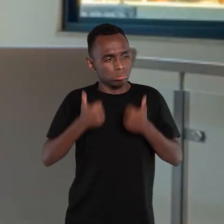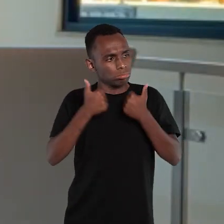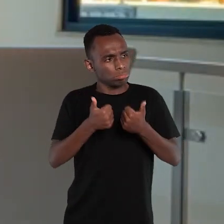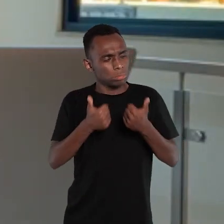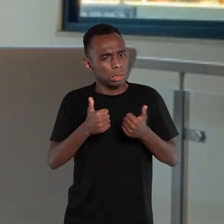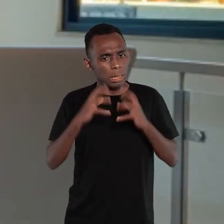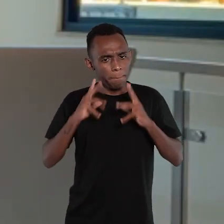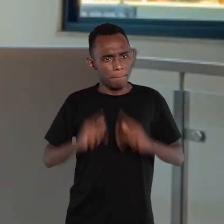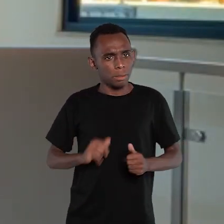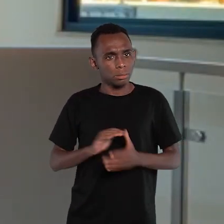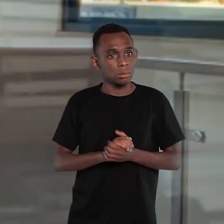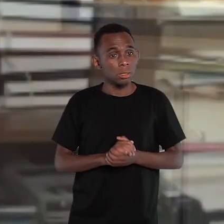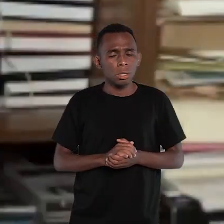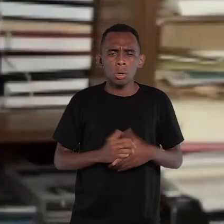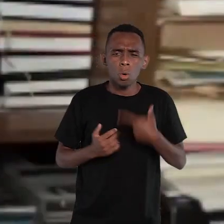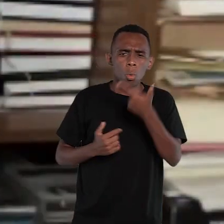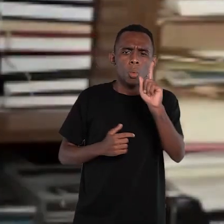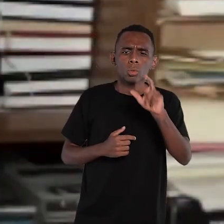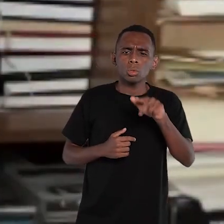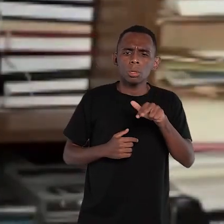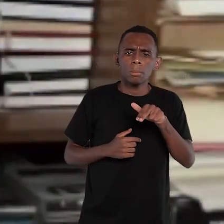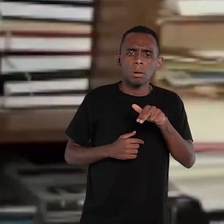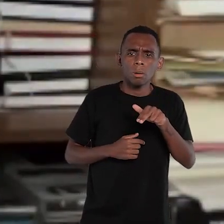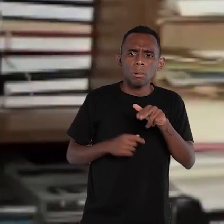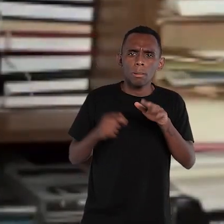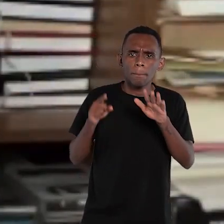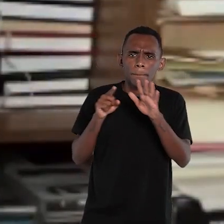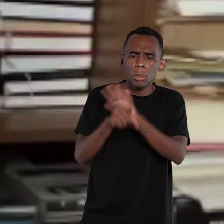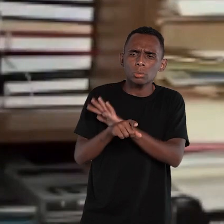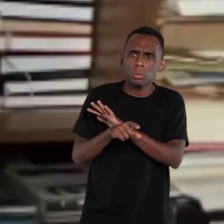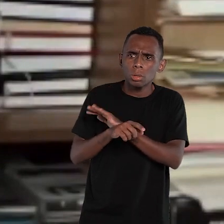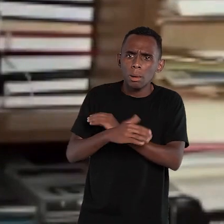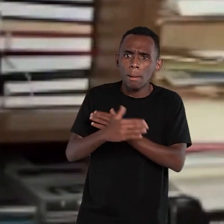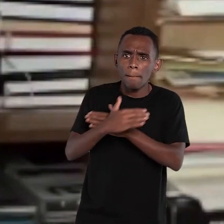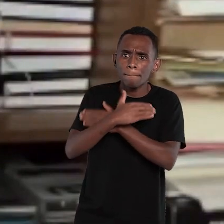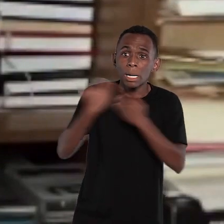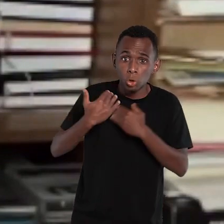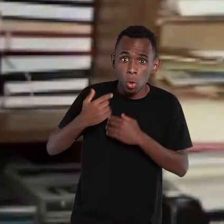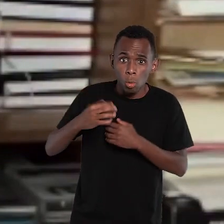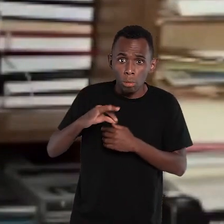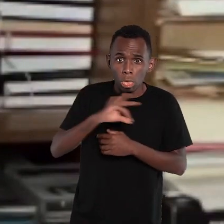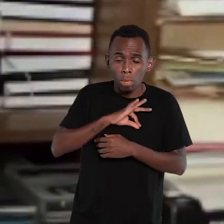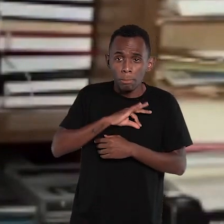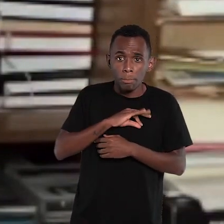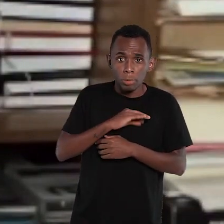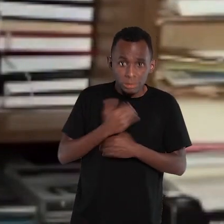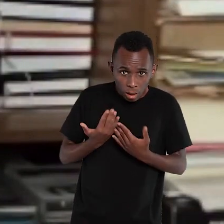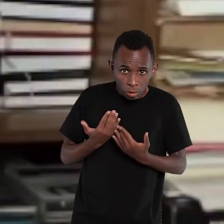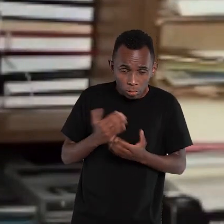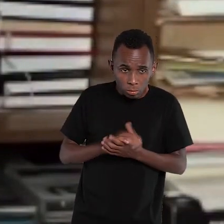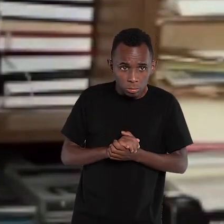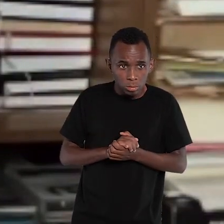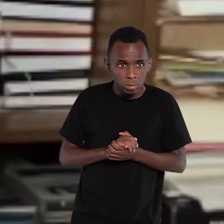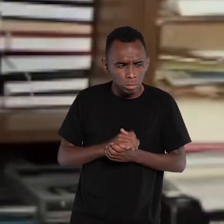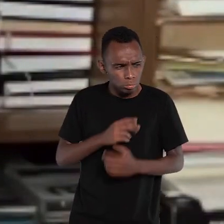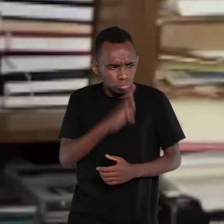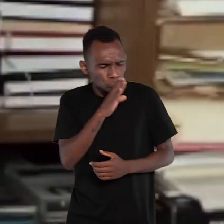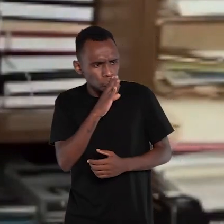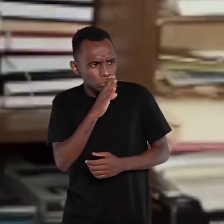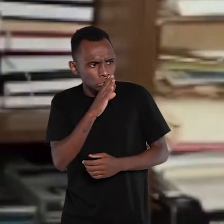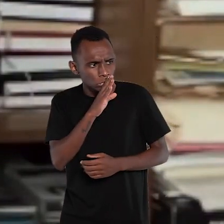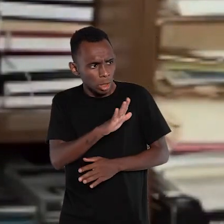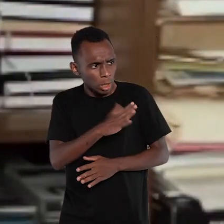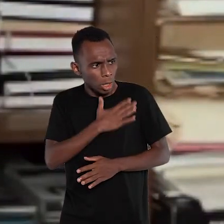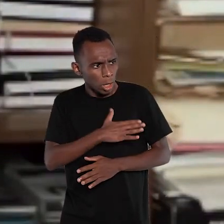mãe. O caçula perguntou: ele matou mesmo o policial? Cala a boca, moleque, o pai falou, e depois